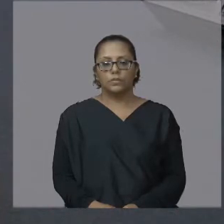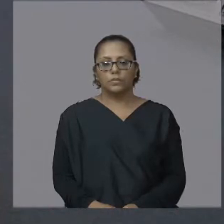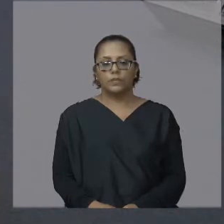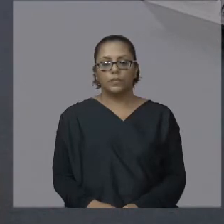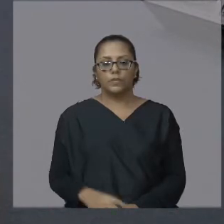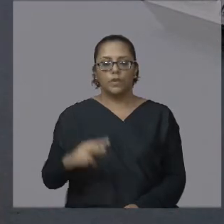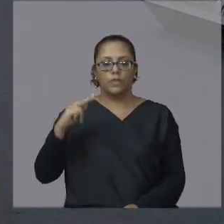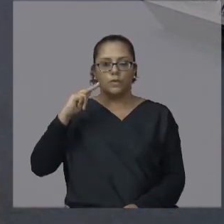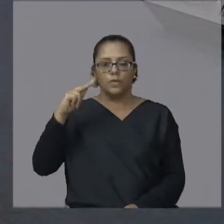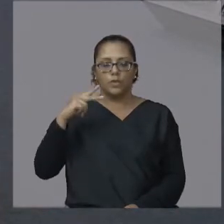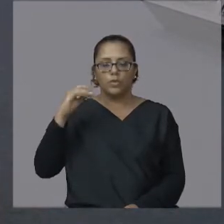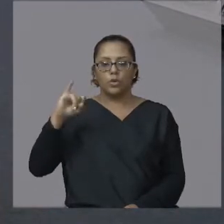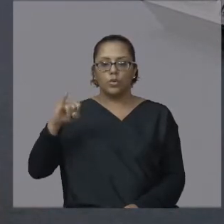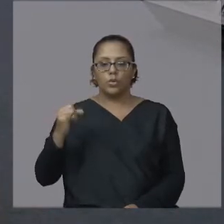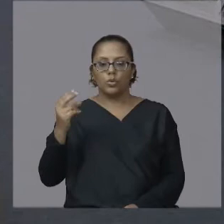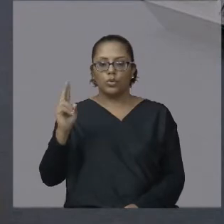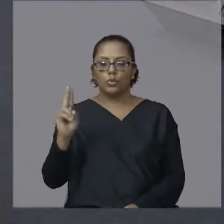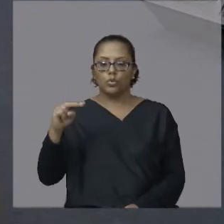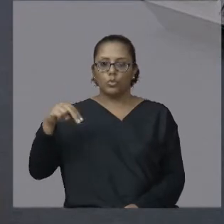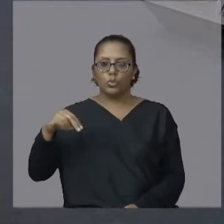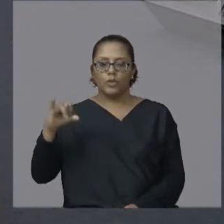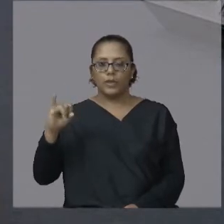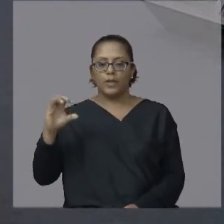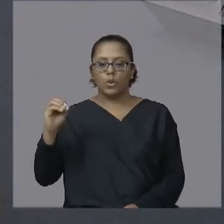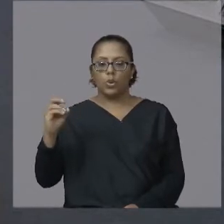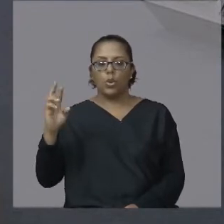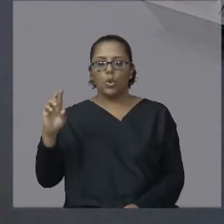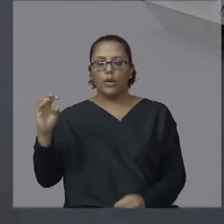Vereador Júnior da Farmácia.